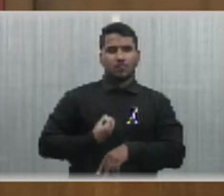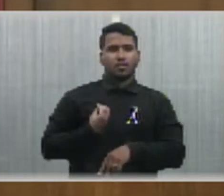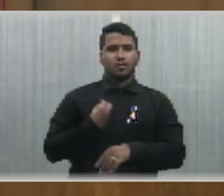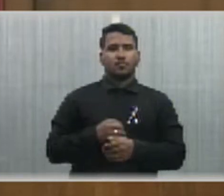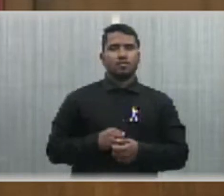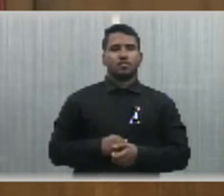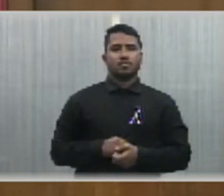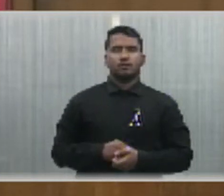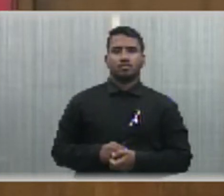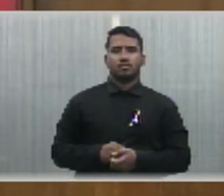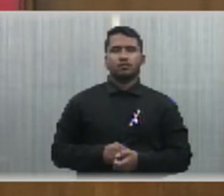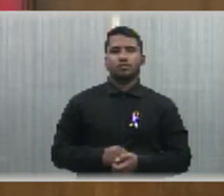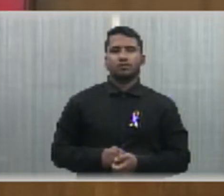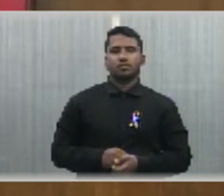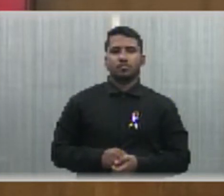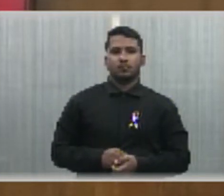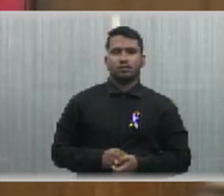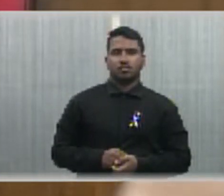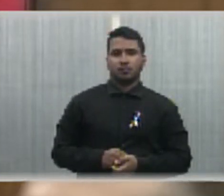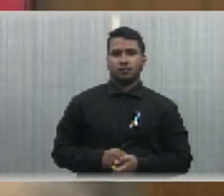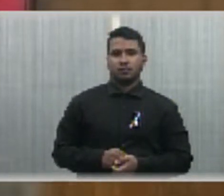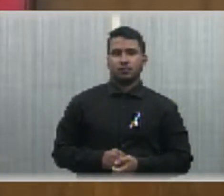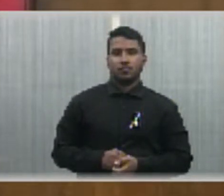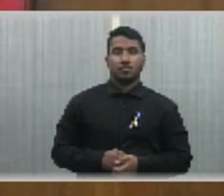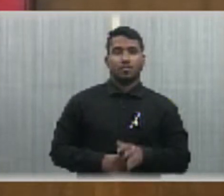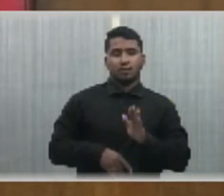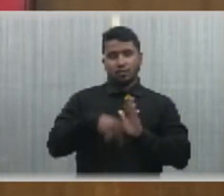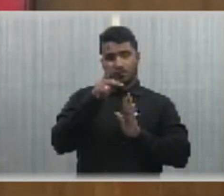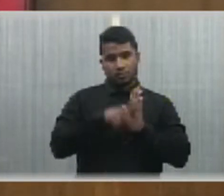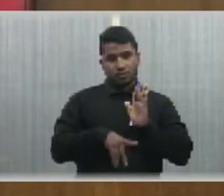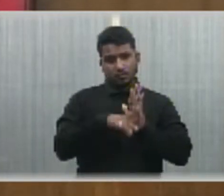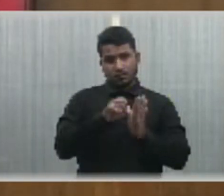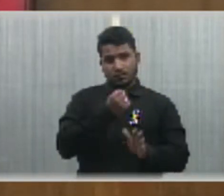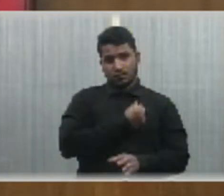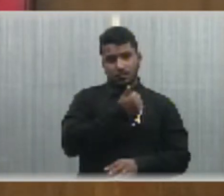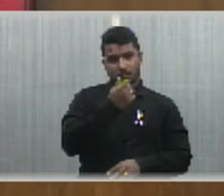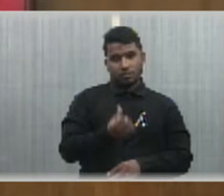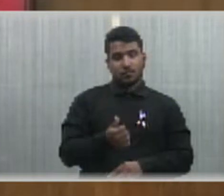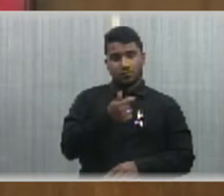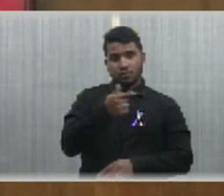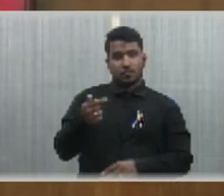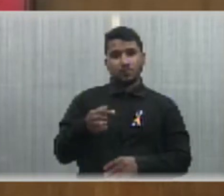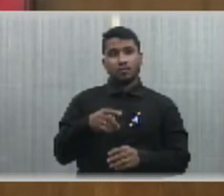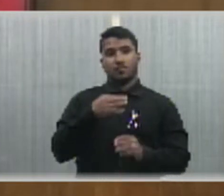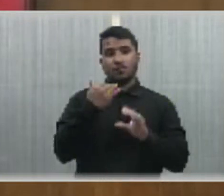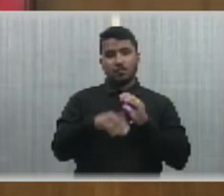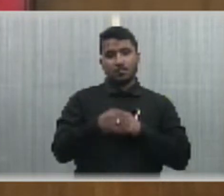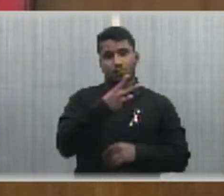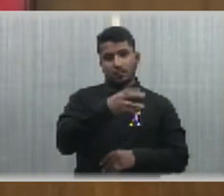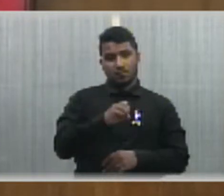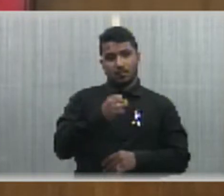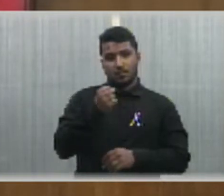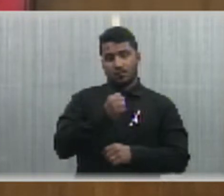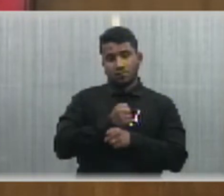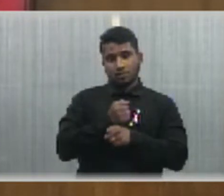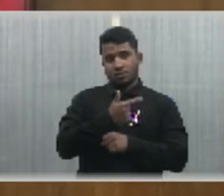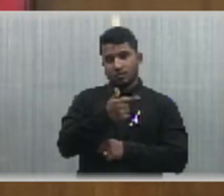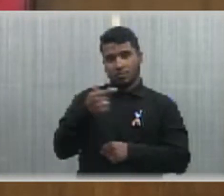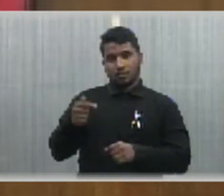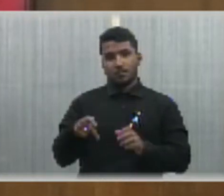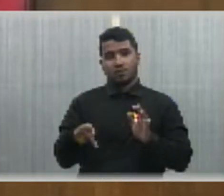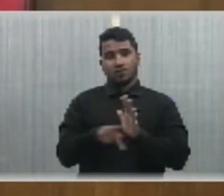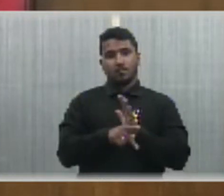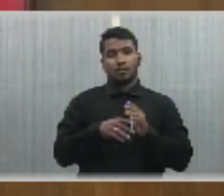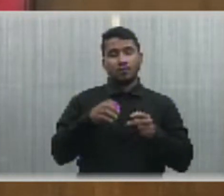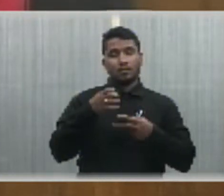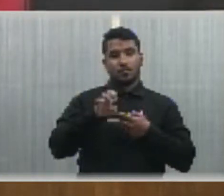senhores deputados presentes. O projeto de lei número 1622, mensagem 30/2022 do Poder